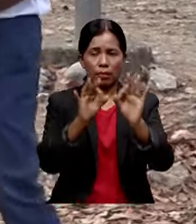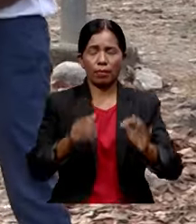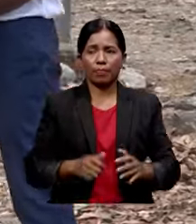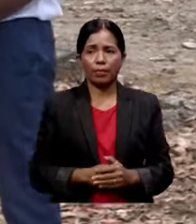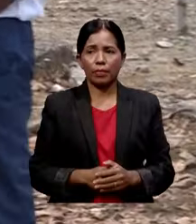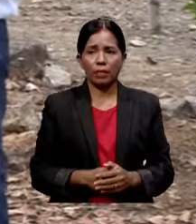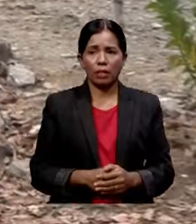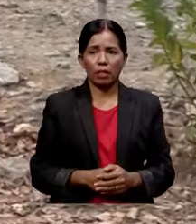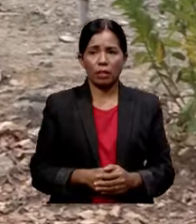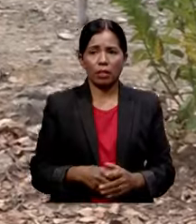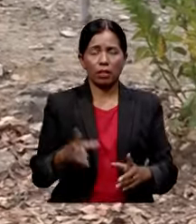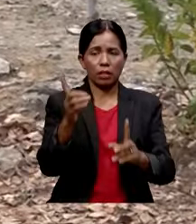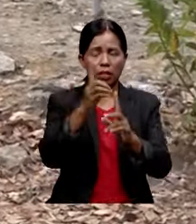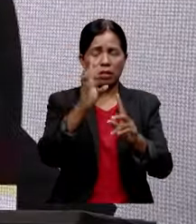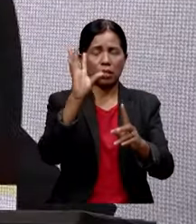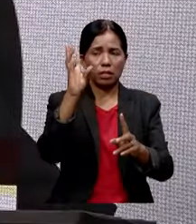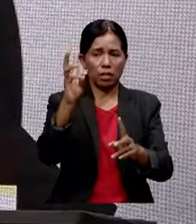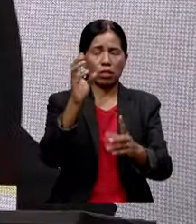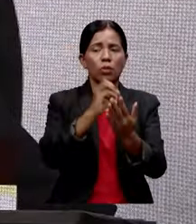Bela hora, 16 de outubro, né?